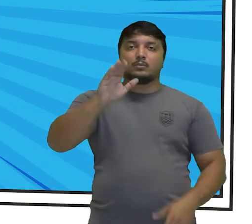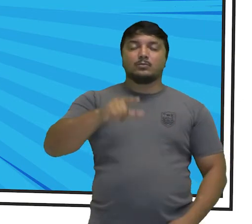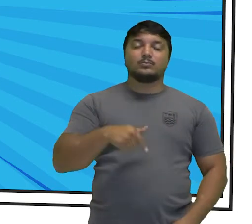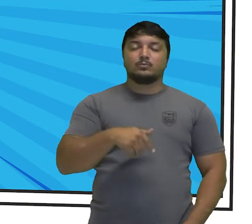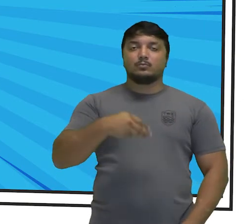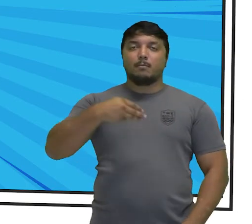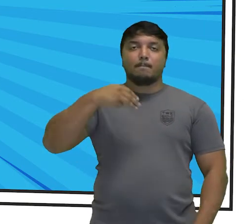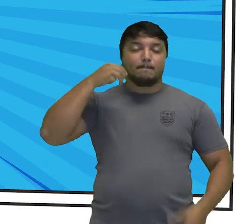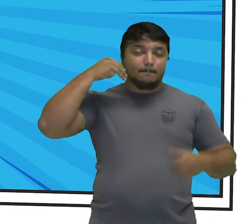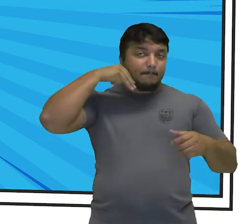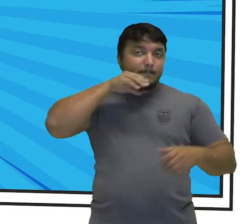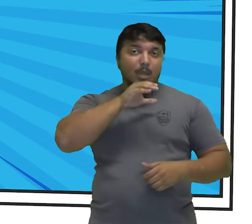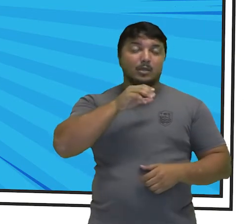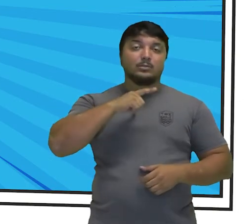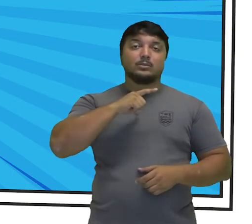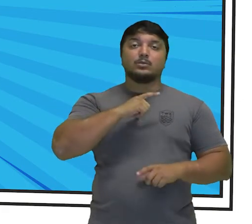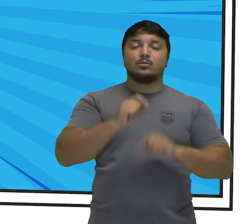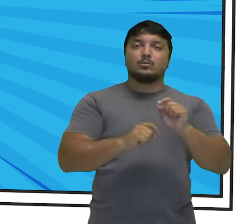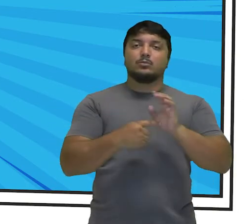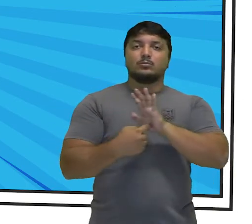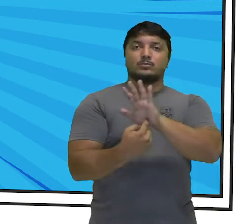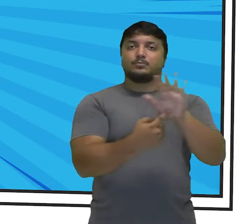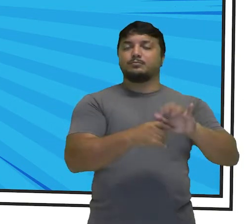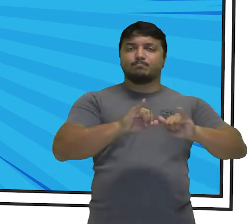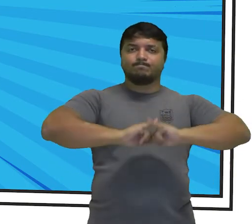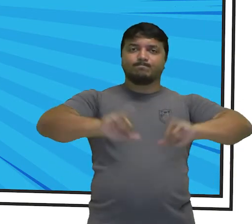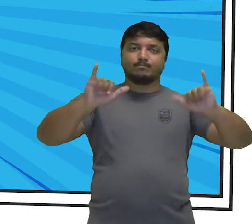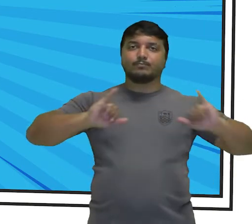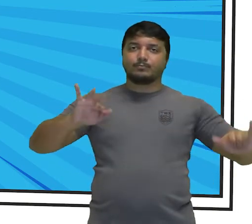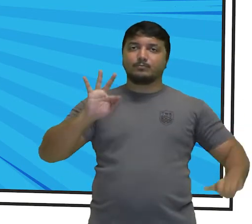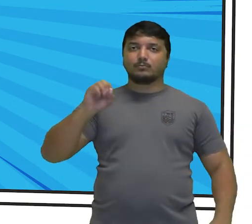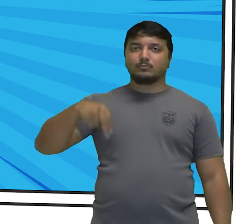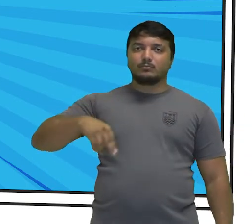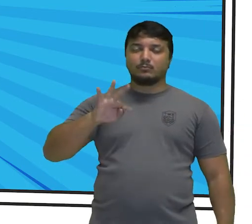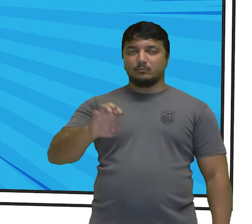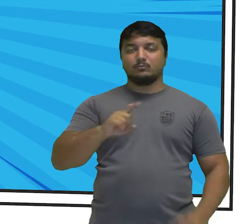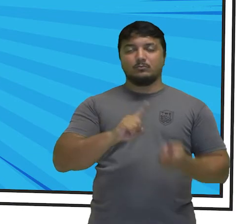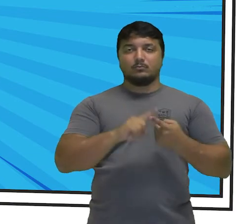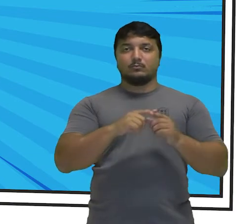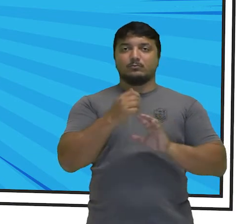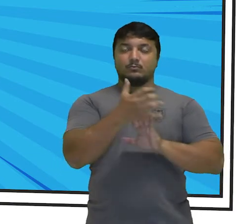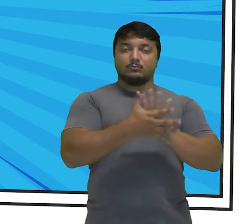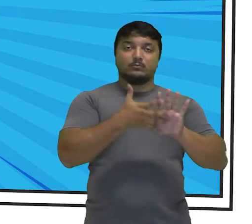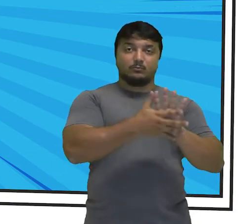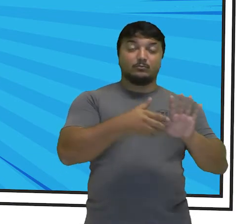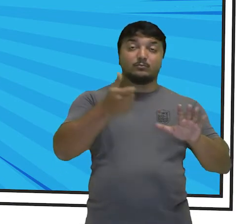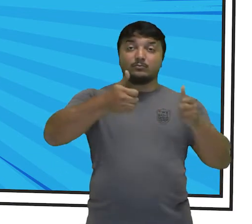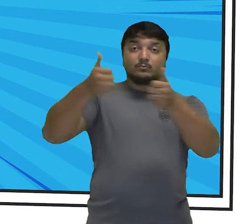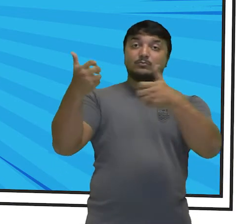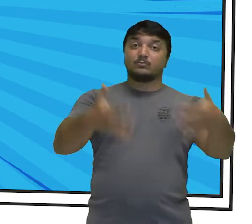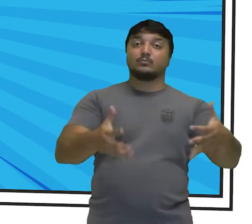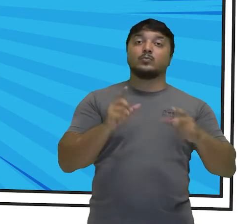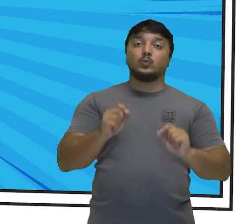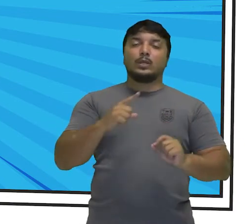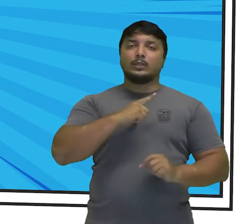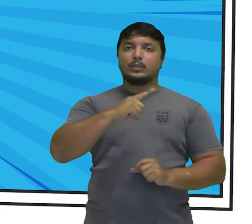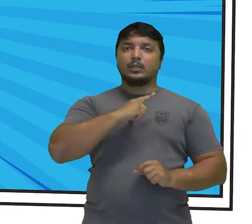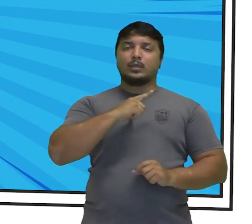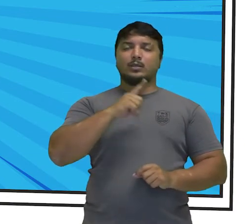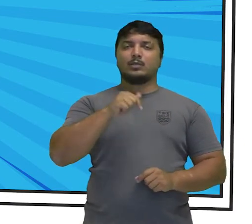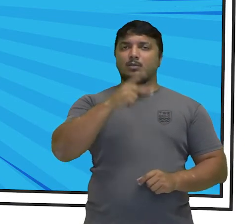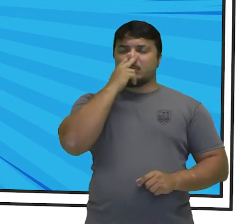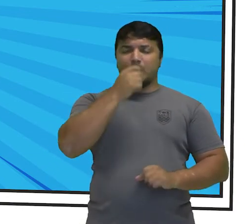Marx, que por sinal está aí citado nas fontes até mesmo desse texto, Karl Marx diz que vai existir um